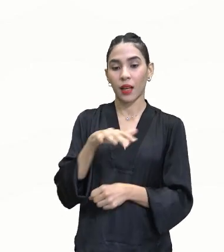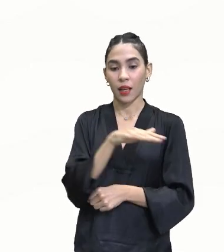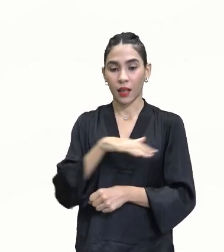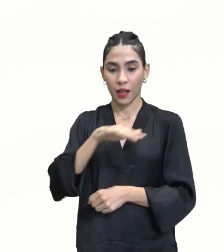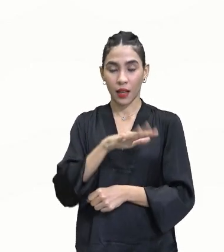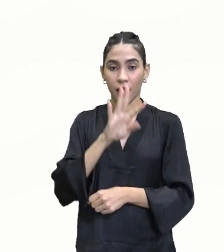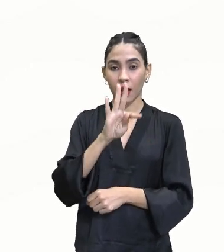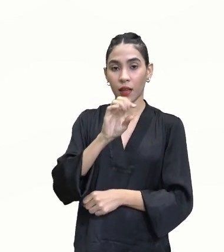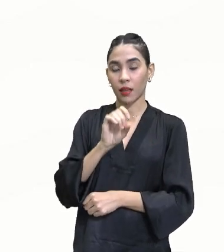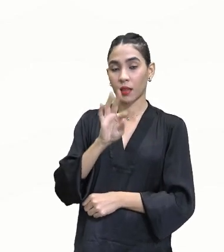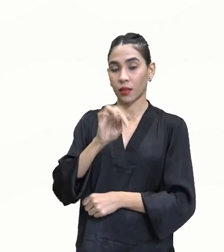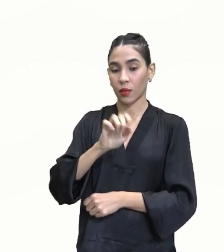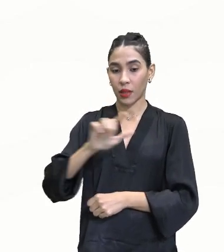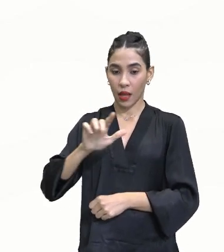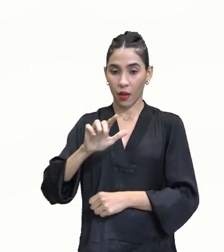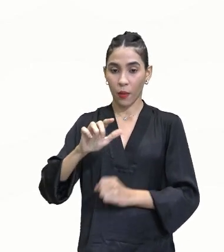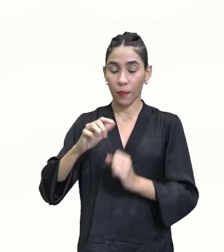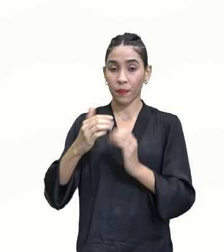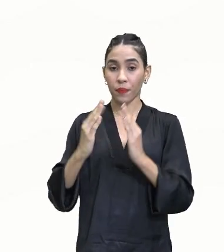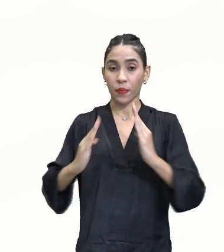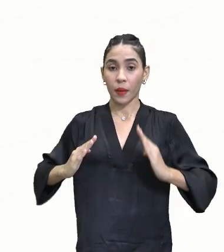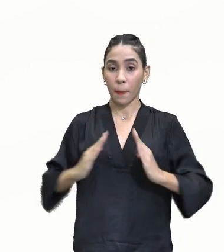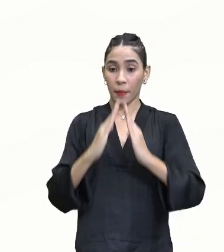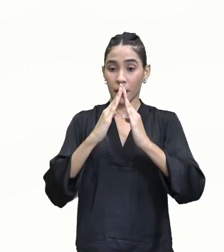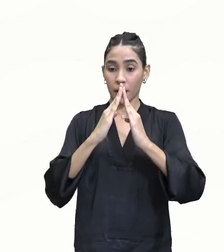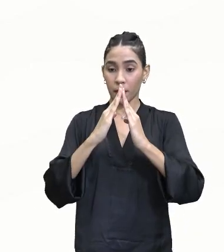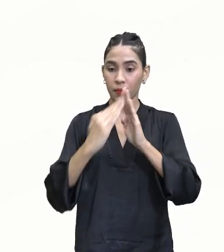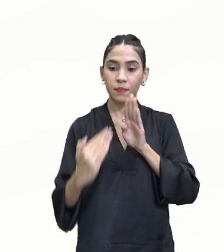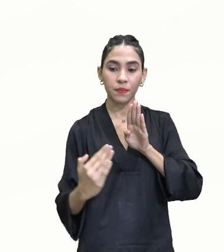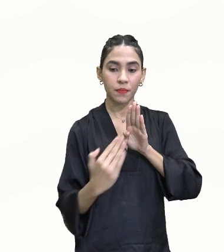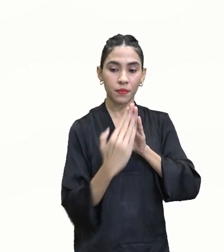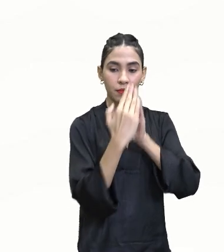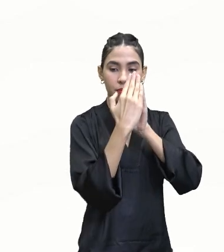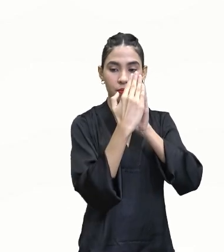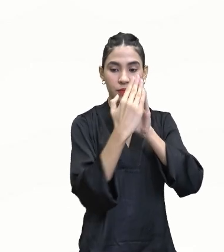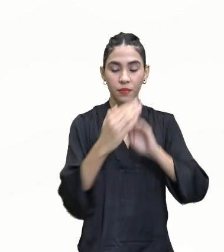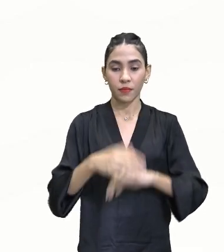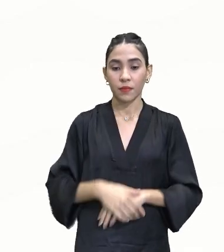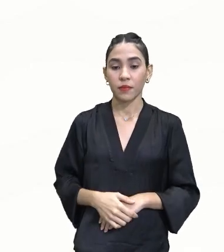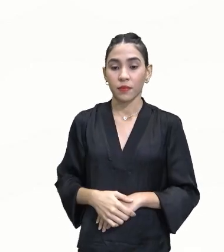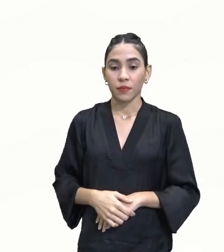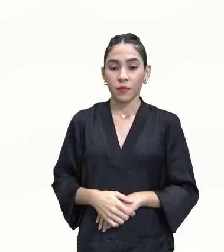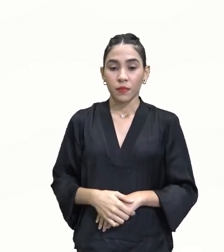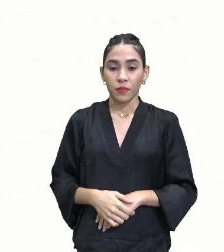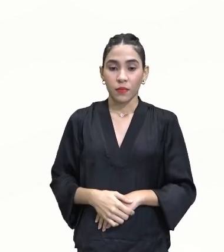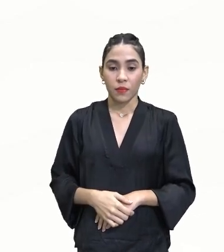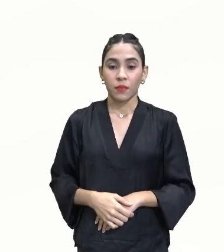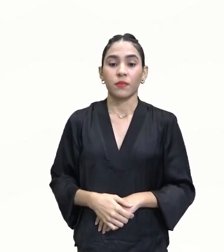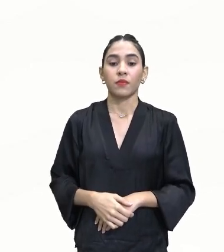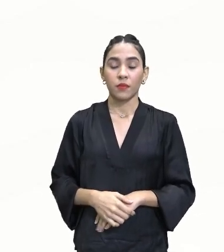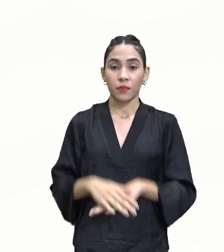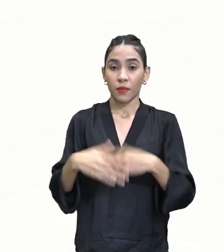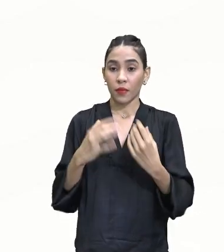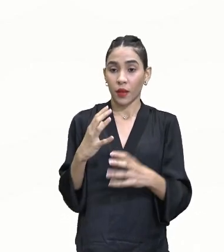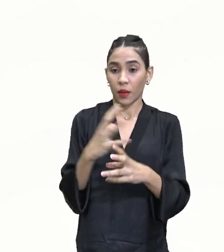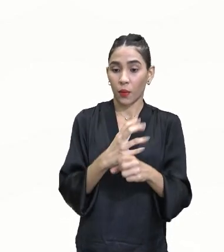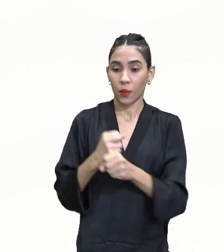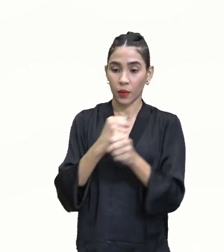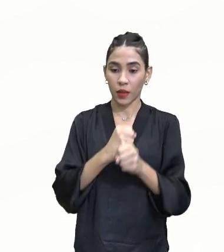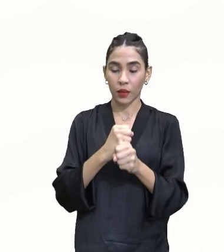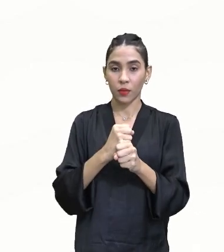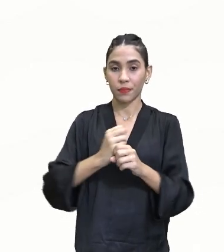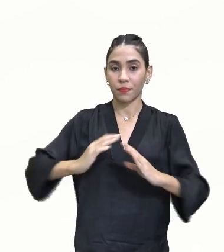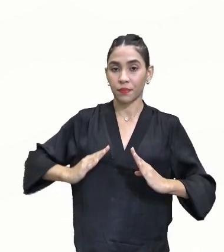área total da pirâmide, tá? Então, vamos lá calcular? Calculando a área